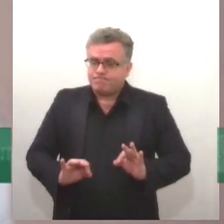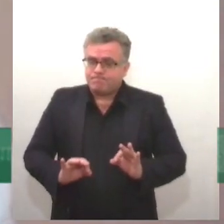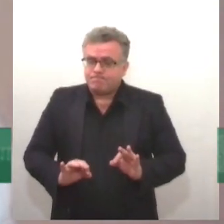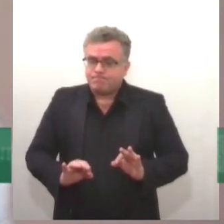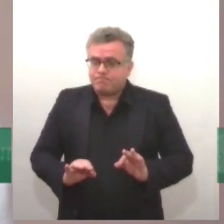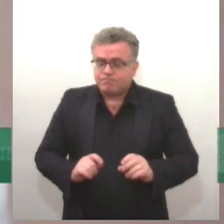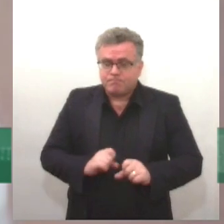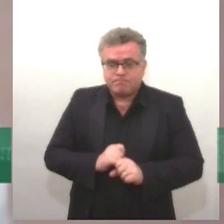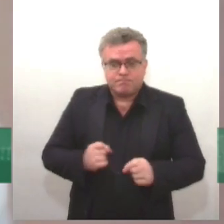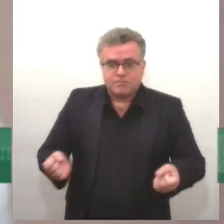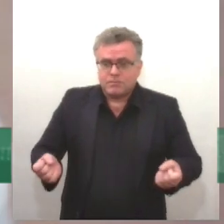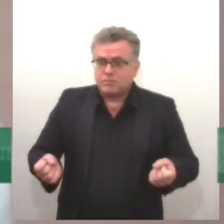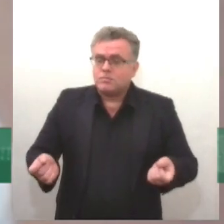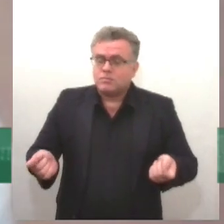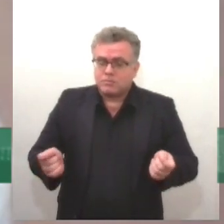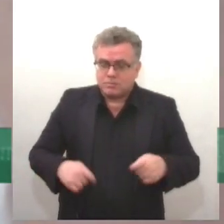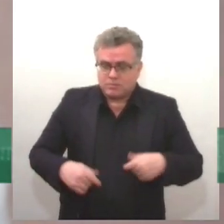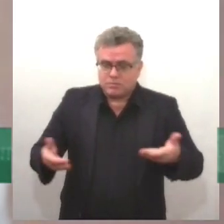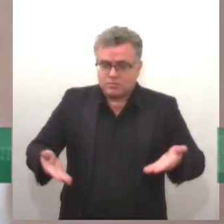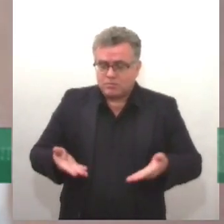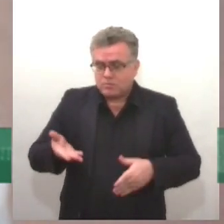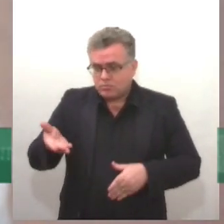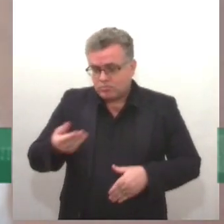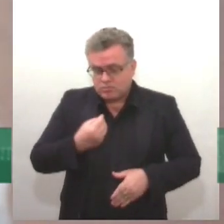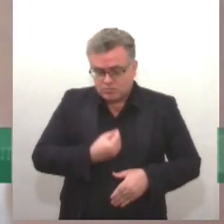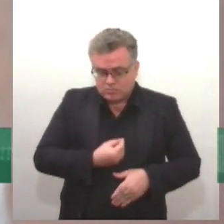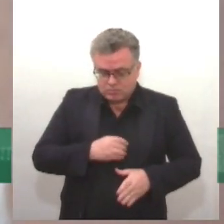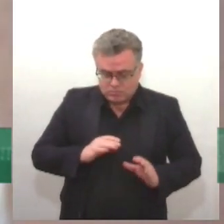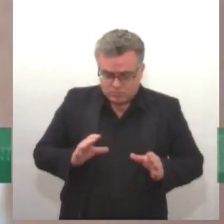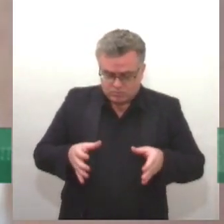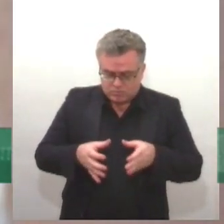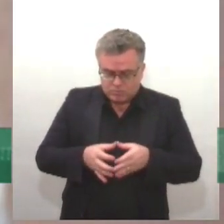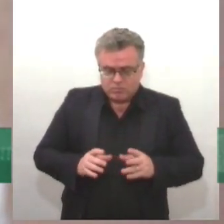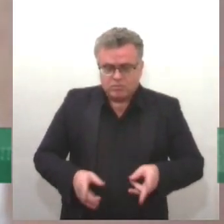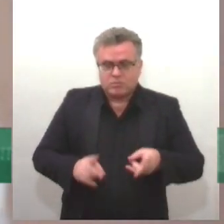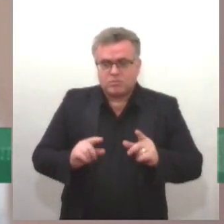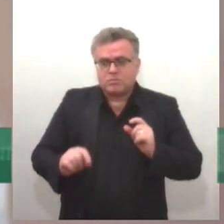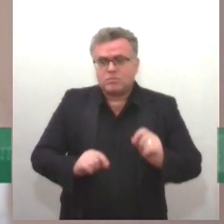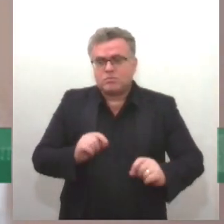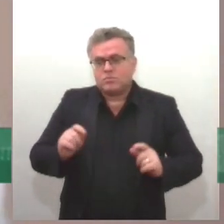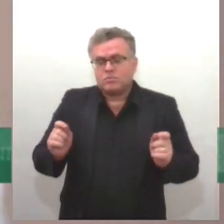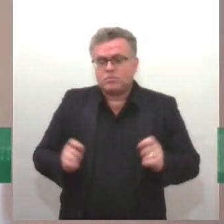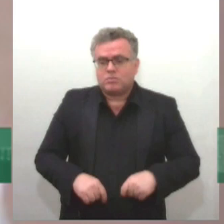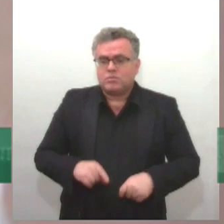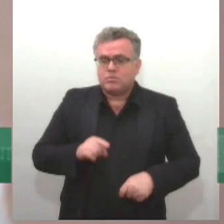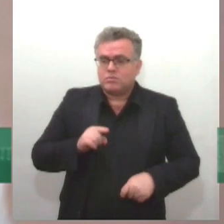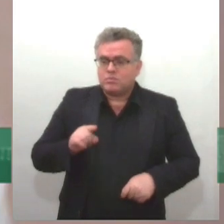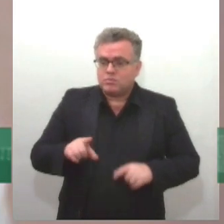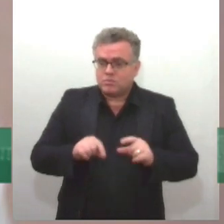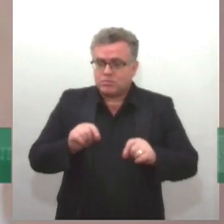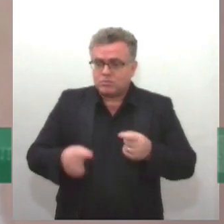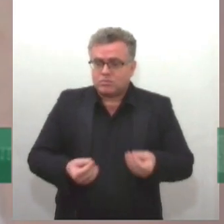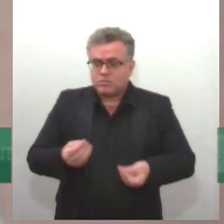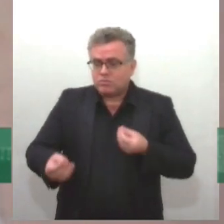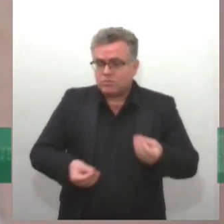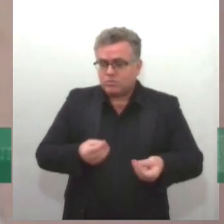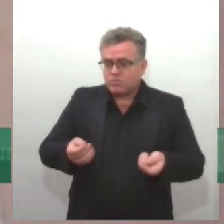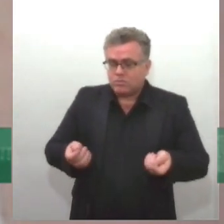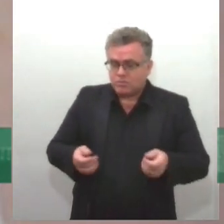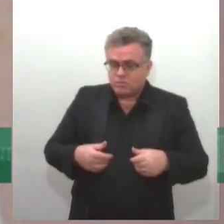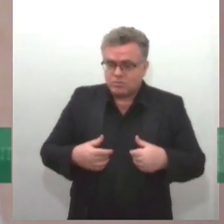estratosféricos nessa organização. E essa é uma maneira de você espoliar as contas públicas. Uhum. Isso é